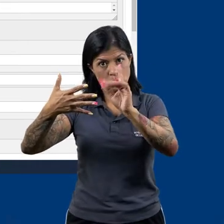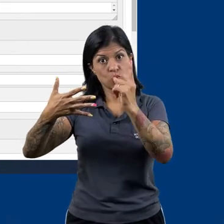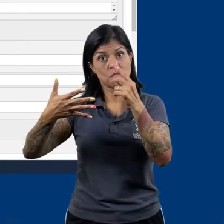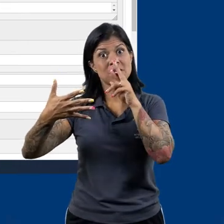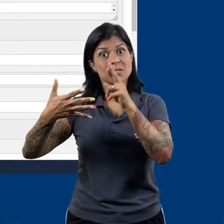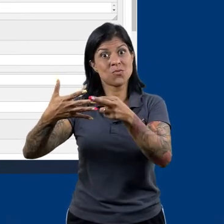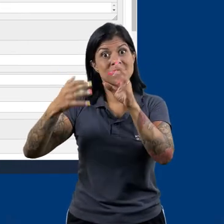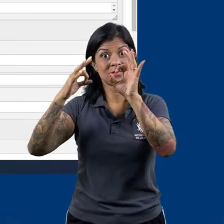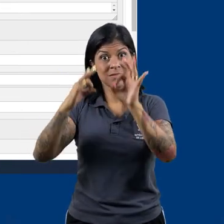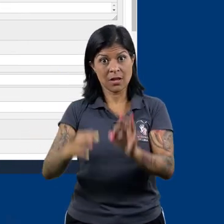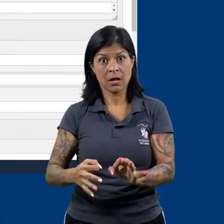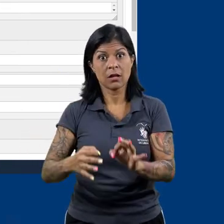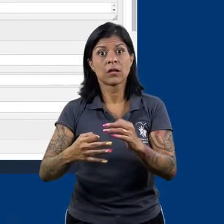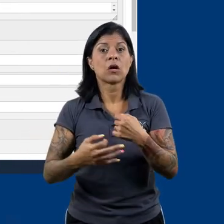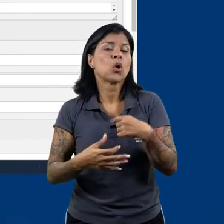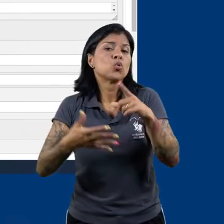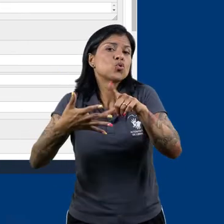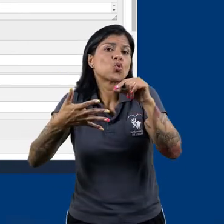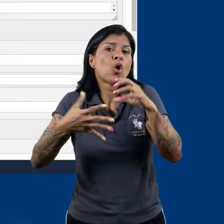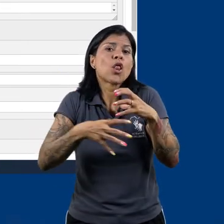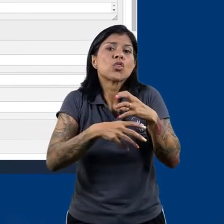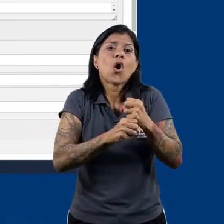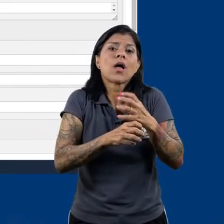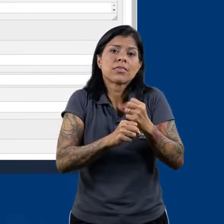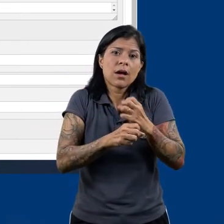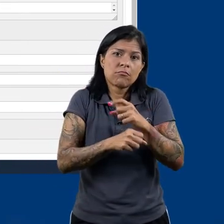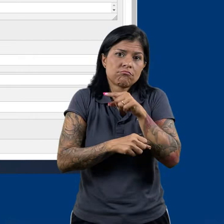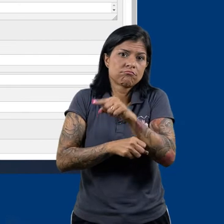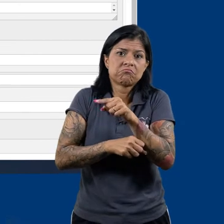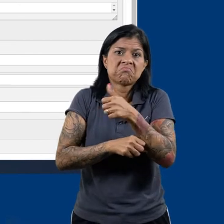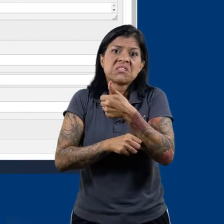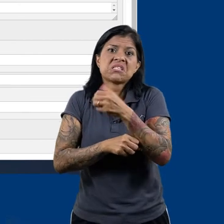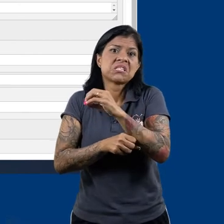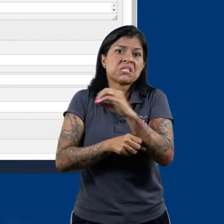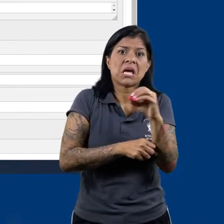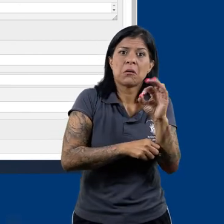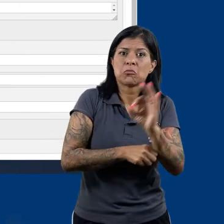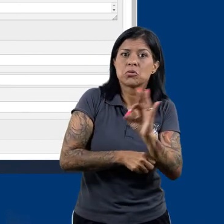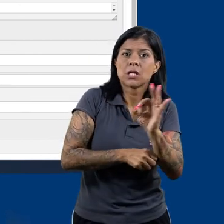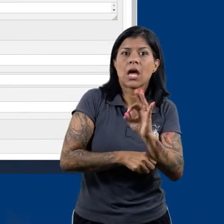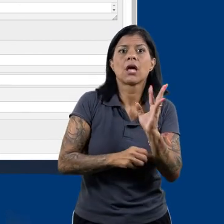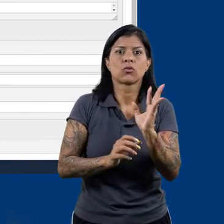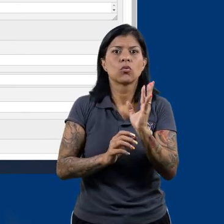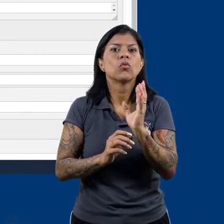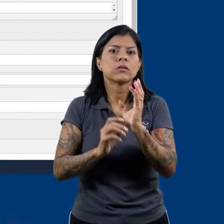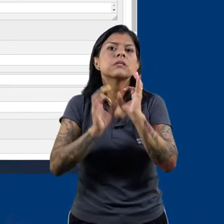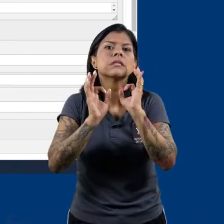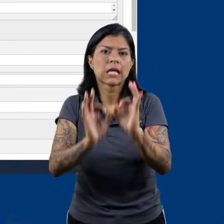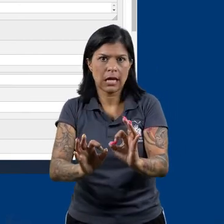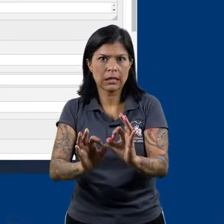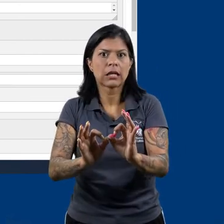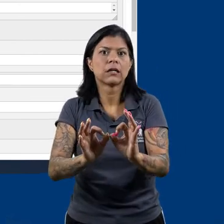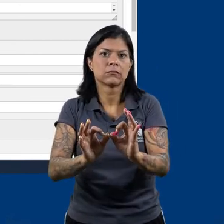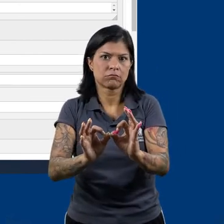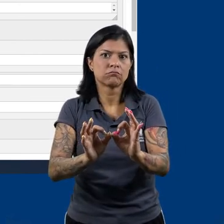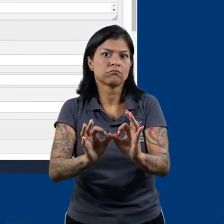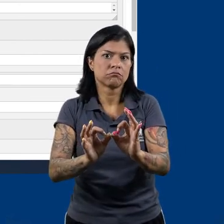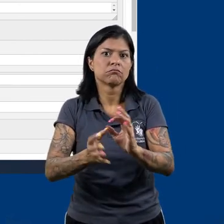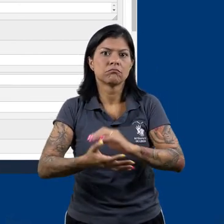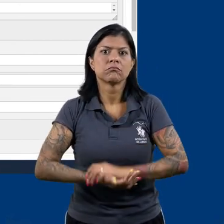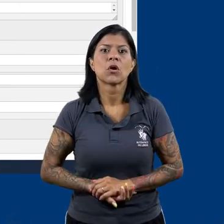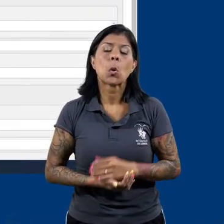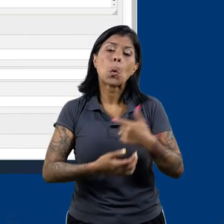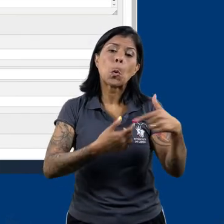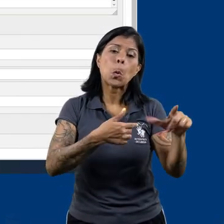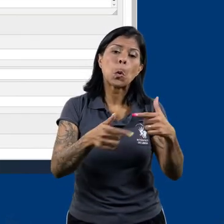nota e eu escolhi que o valor dessa opção centro aquela 55